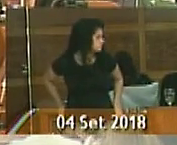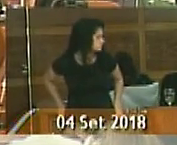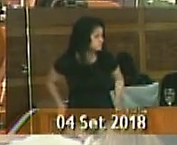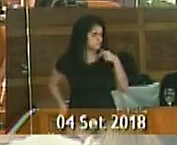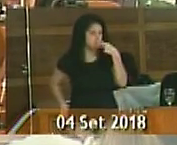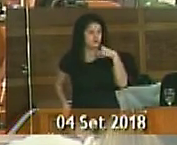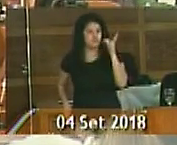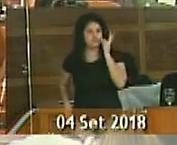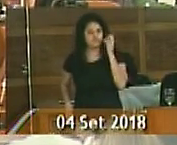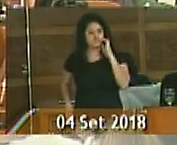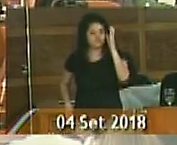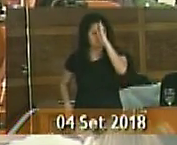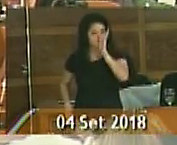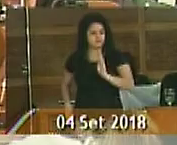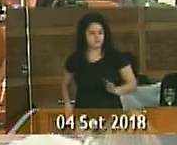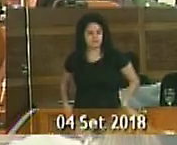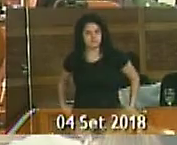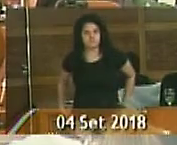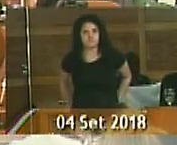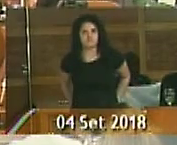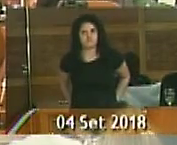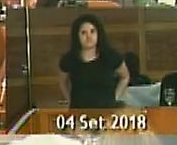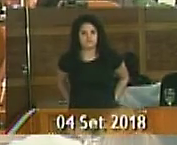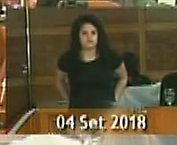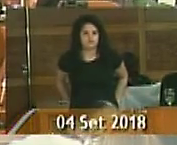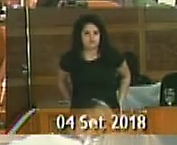Com a palavra, a vereadora Tite Brasil.